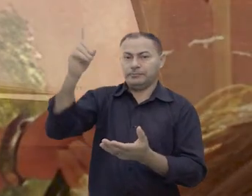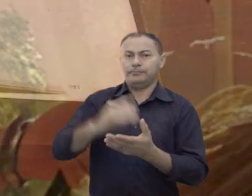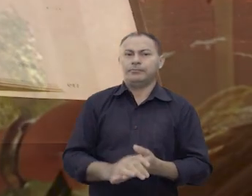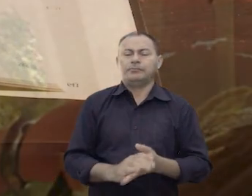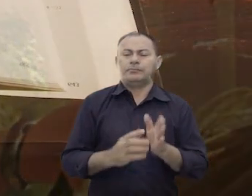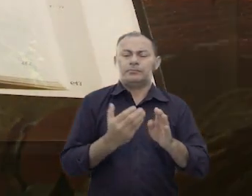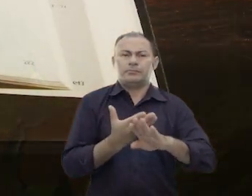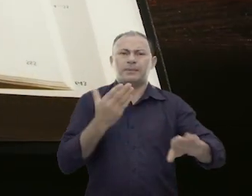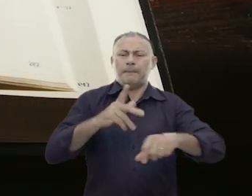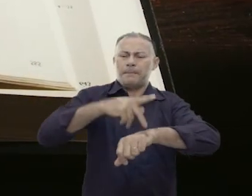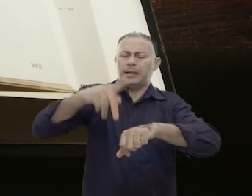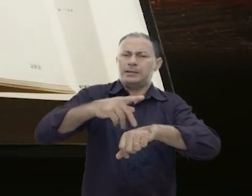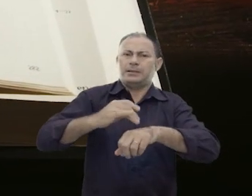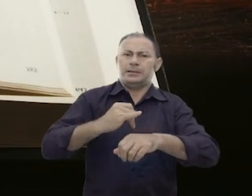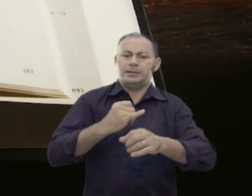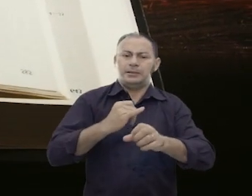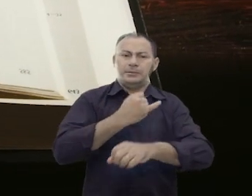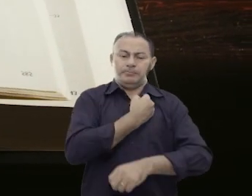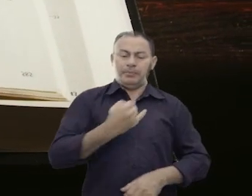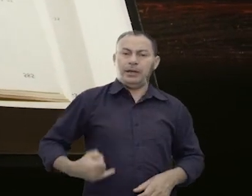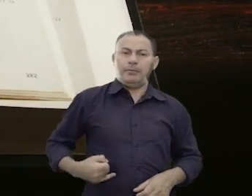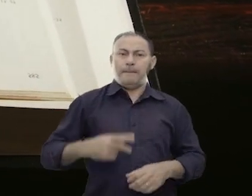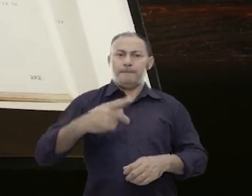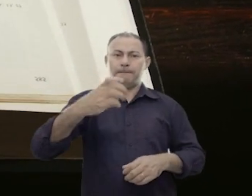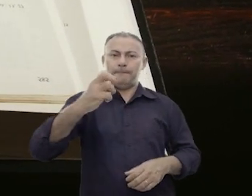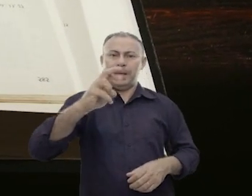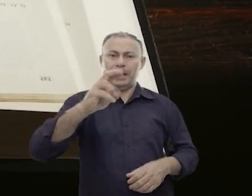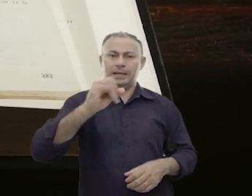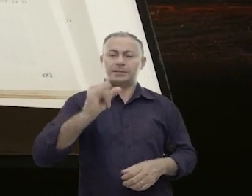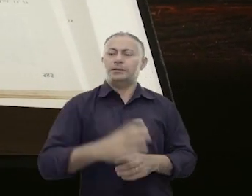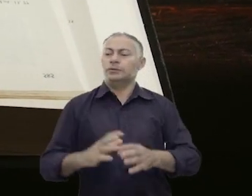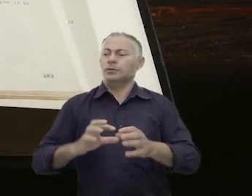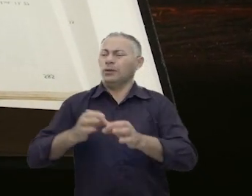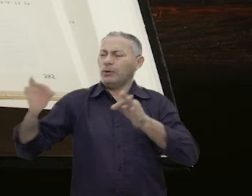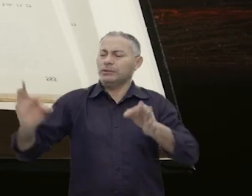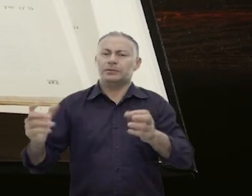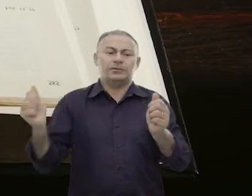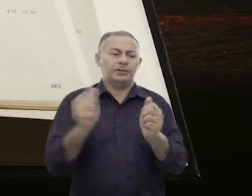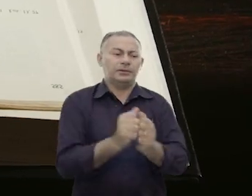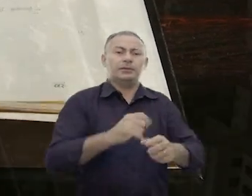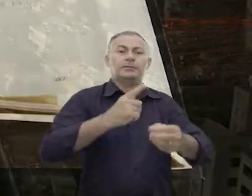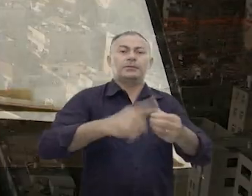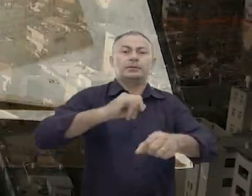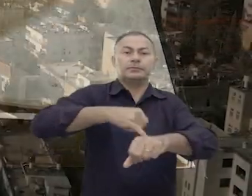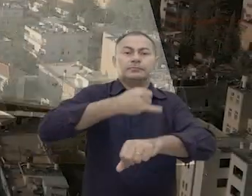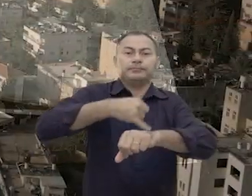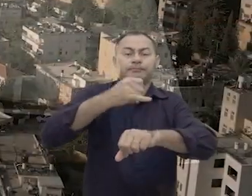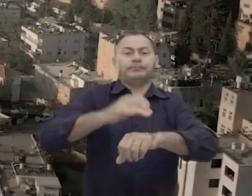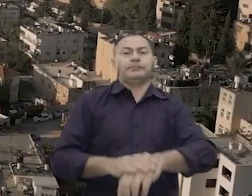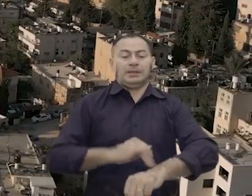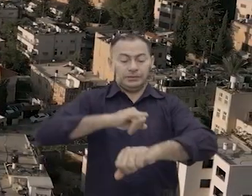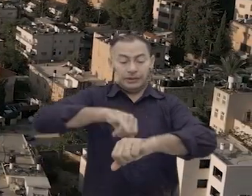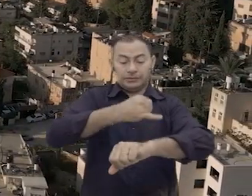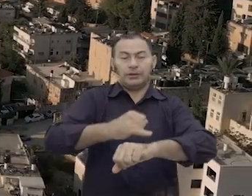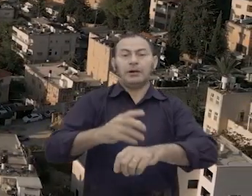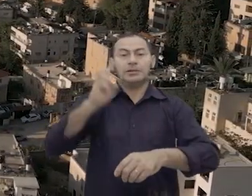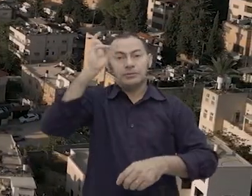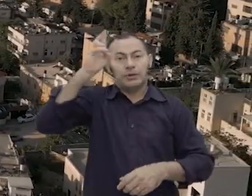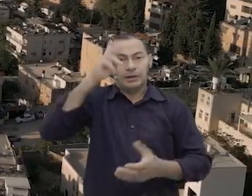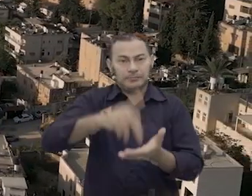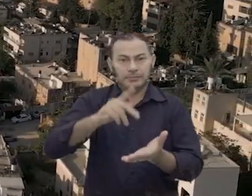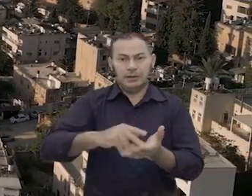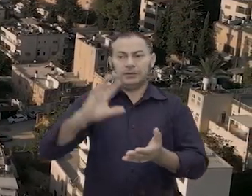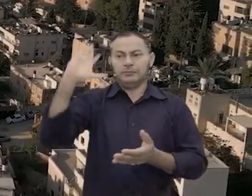livros iniciam-se no distante país do Império Persa e ambos acabam em Jerusalém. Jerusalém é onde a história